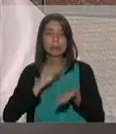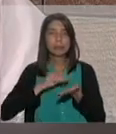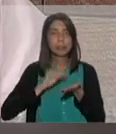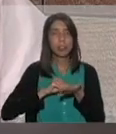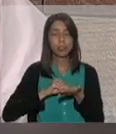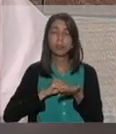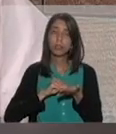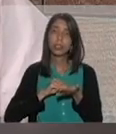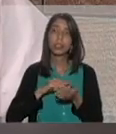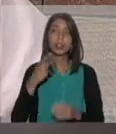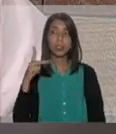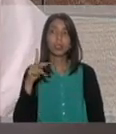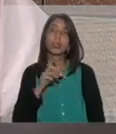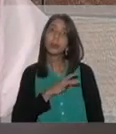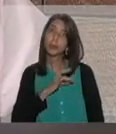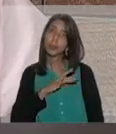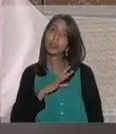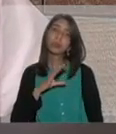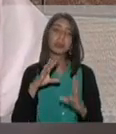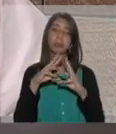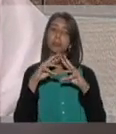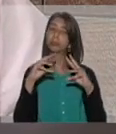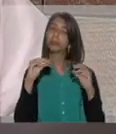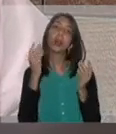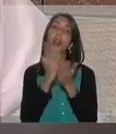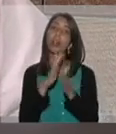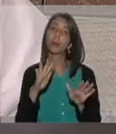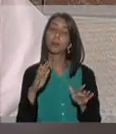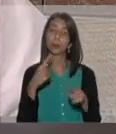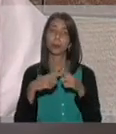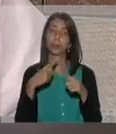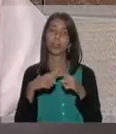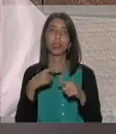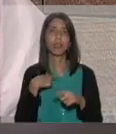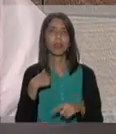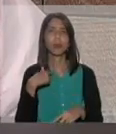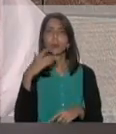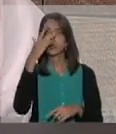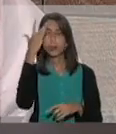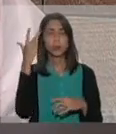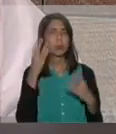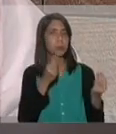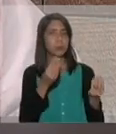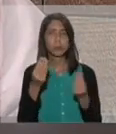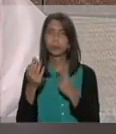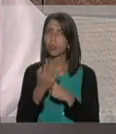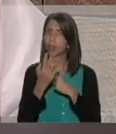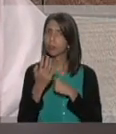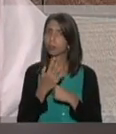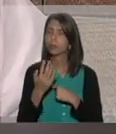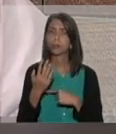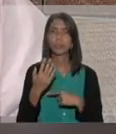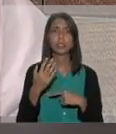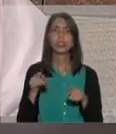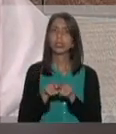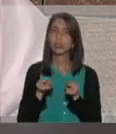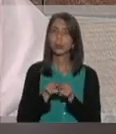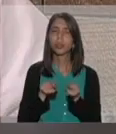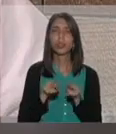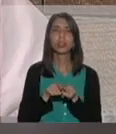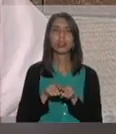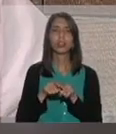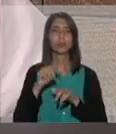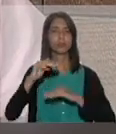eu passasse necessidade. E, evidentemente, o medo dele se desfez, porque eu tive muitas pessoas que me ajudaram